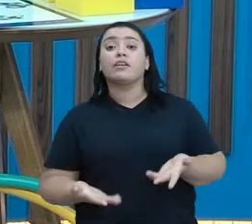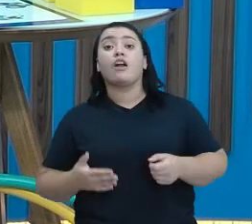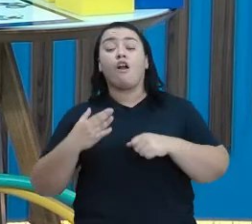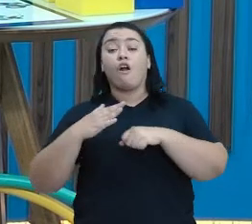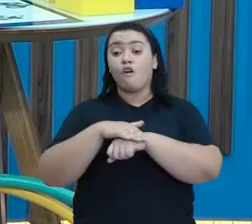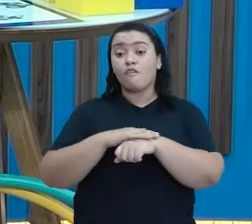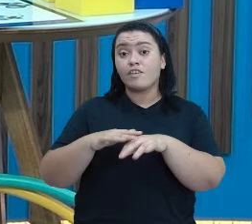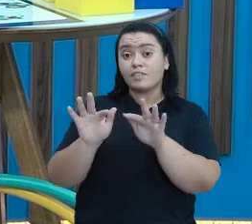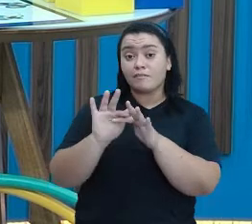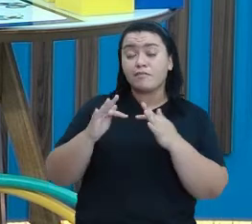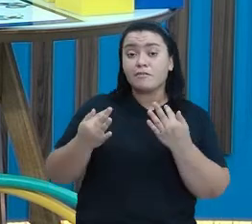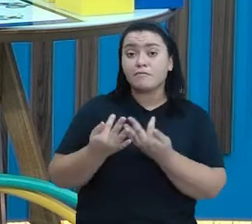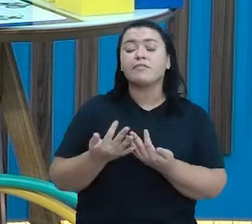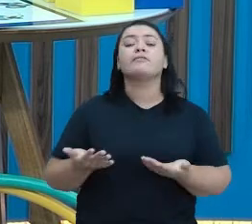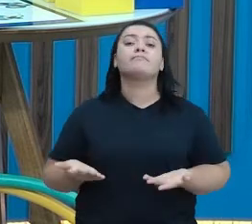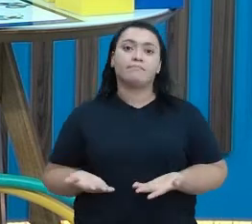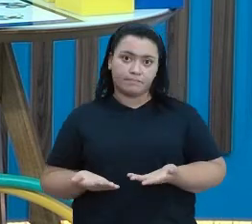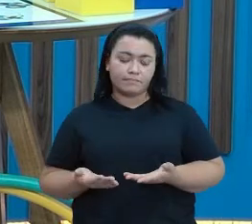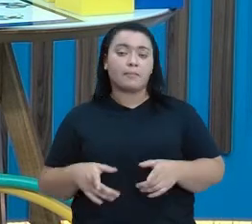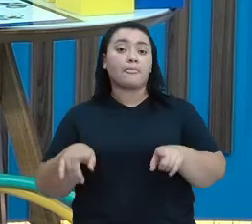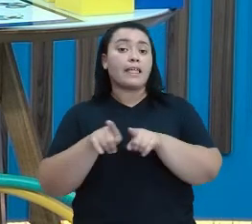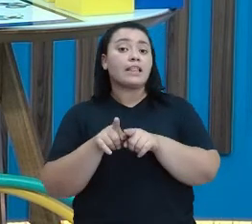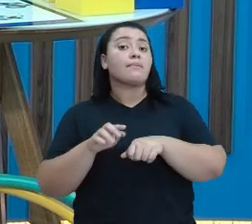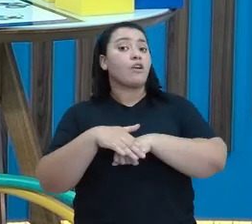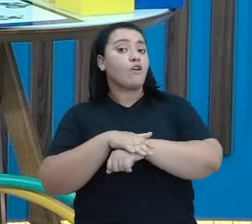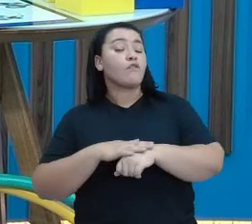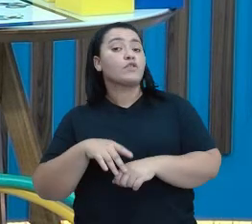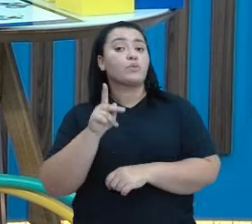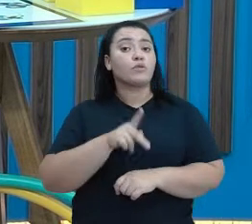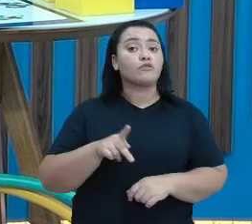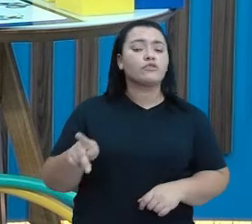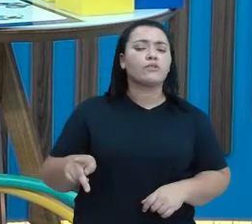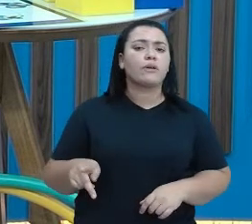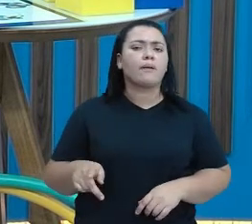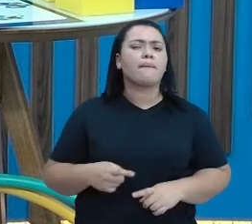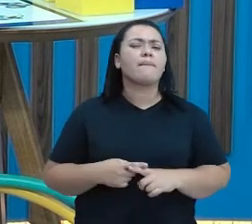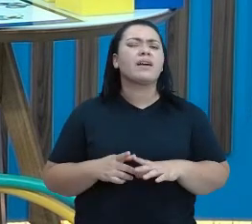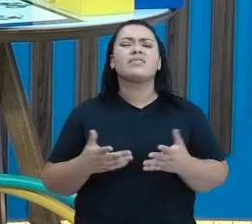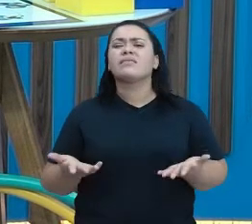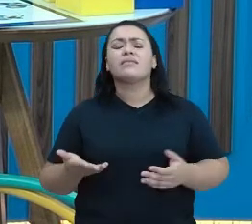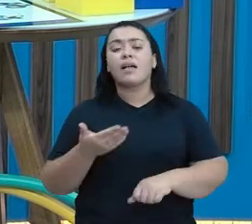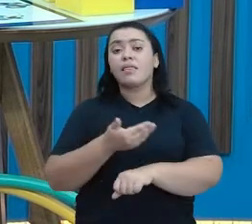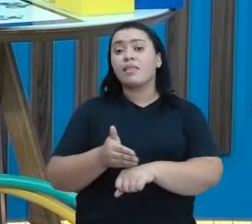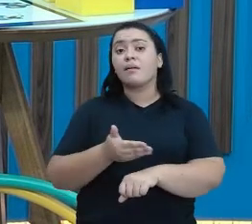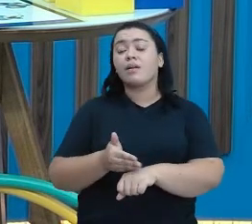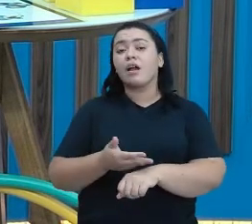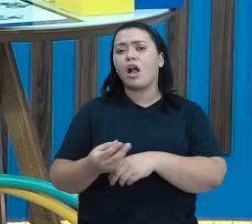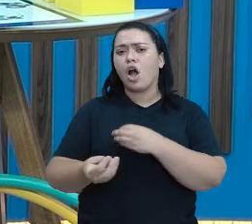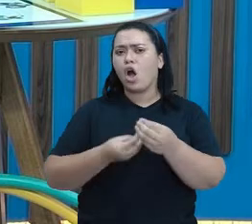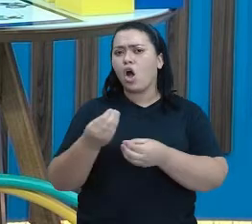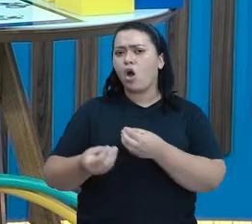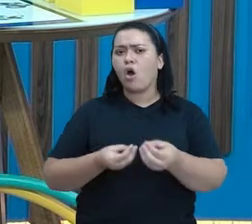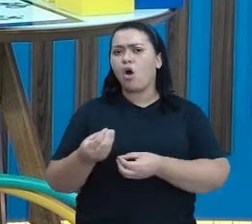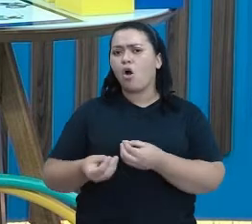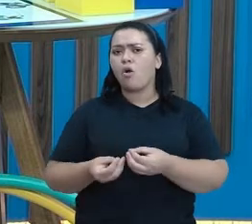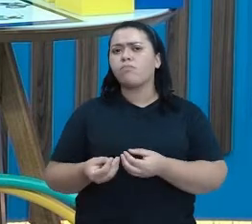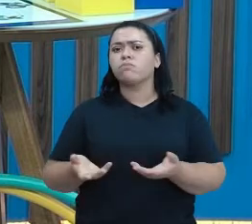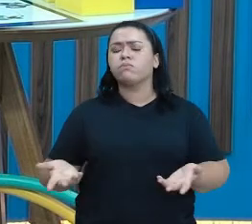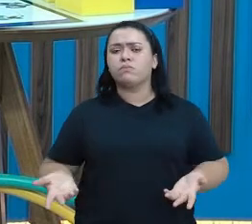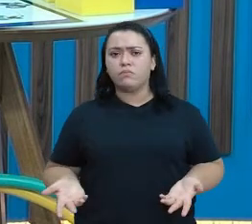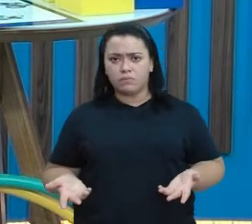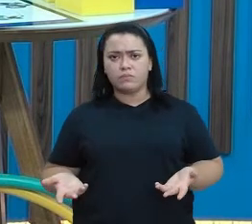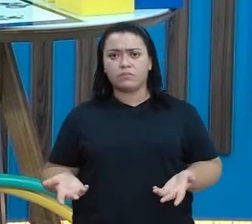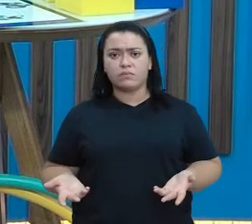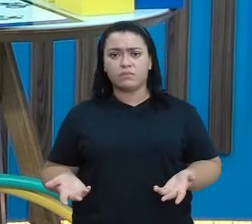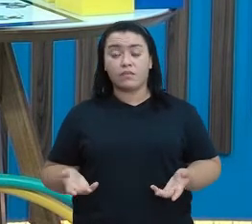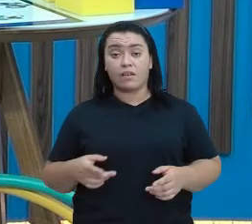com a família, conversas com os professores, mas e na prática, como é que esse professor do AE ele vai trabalhar